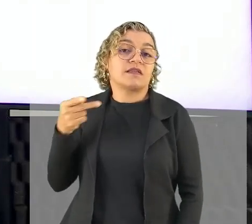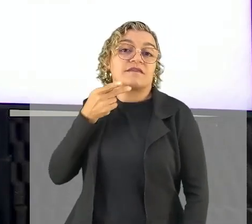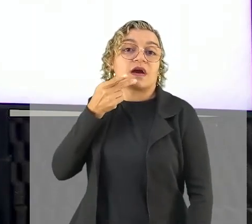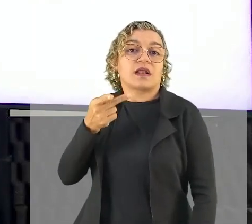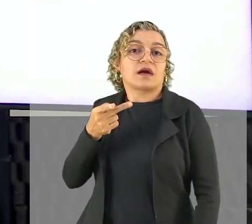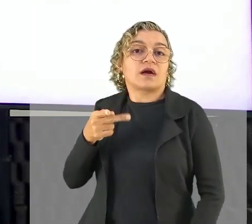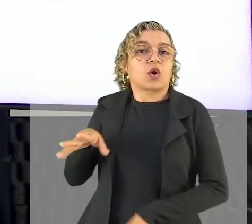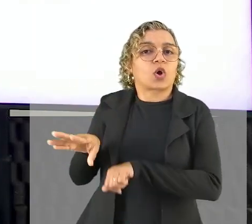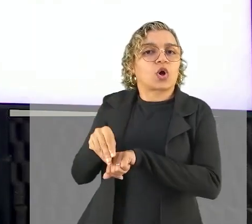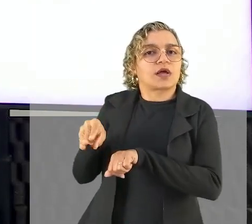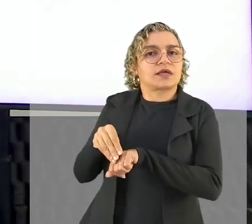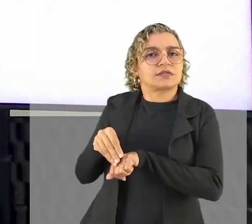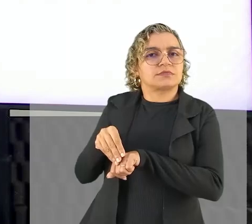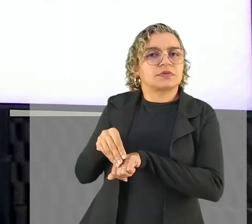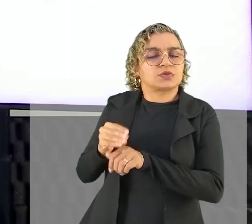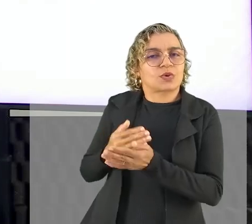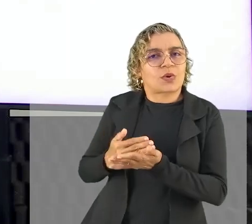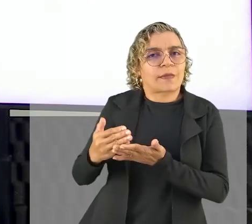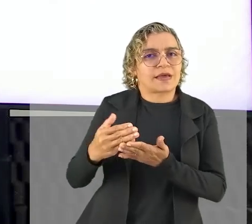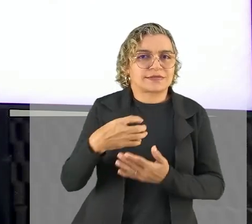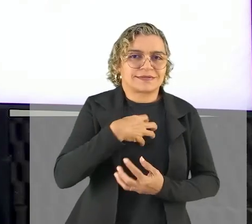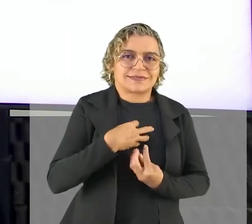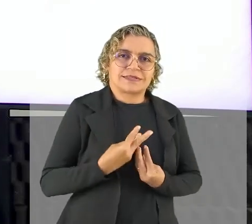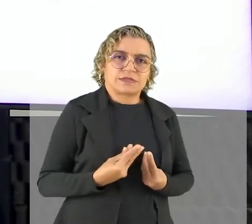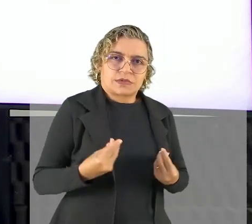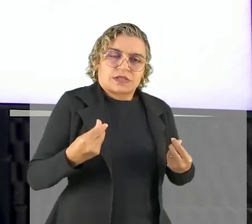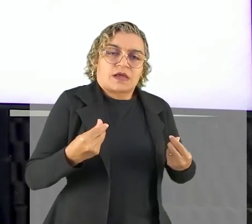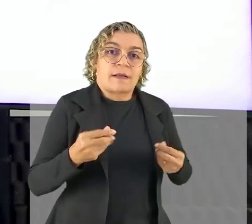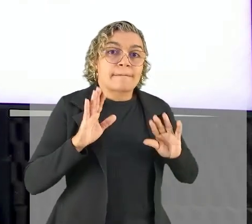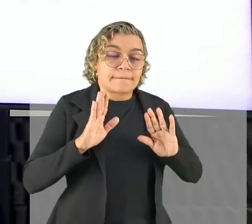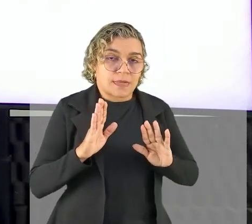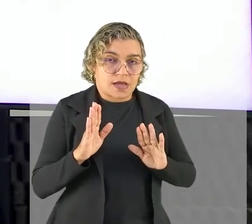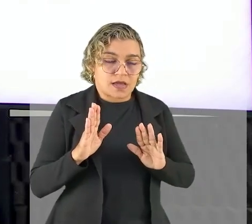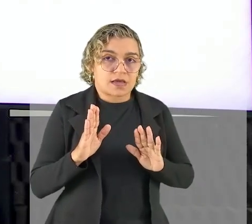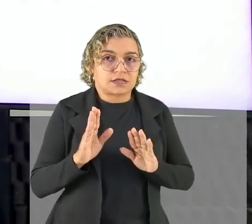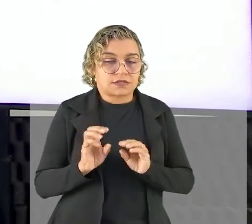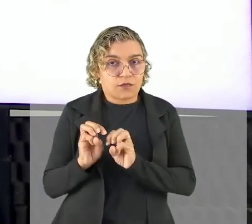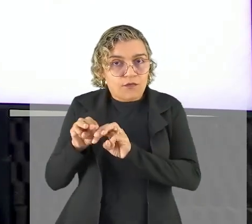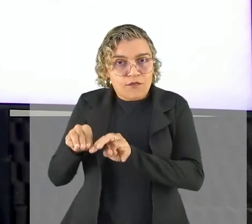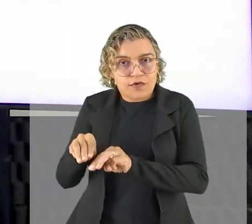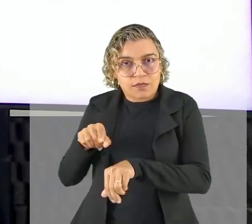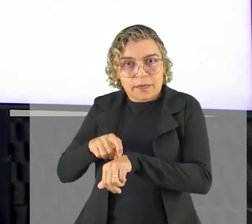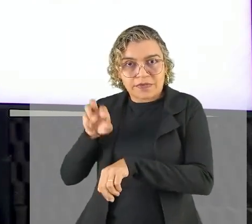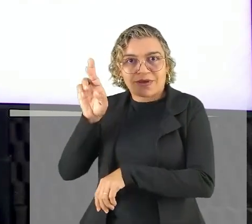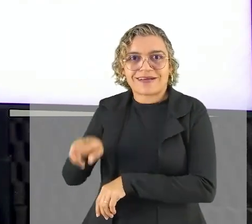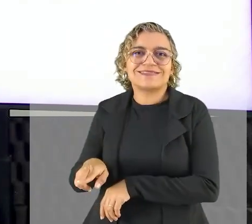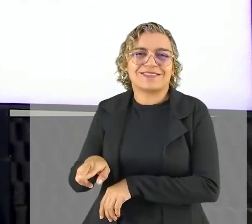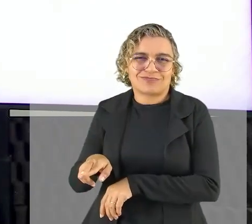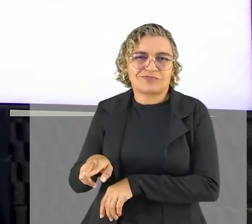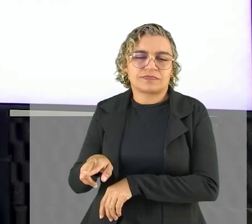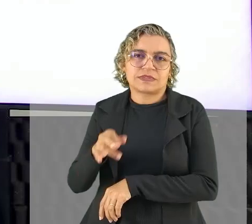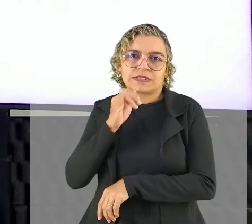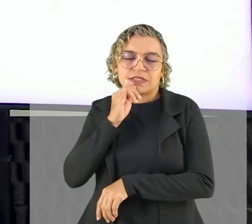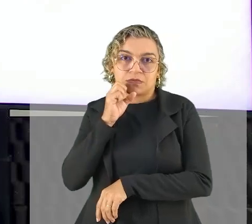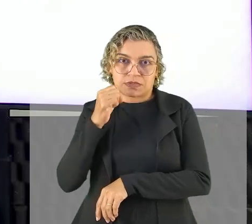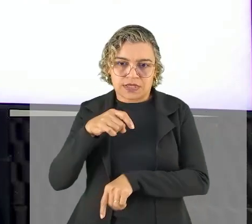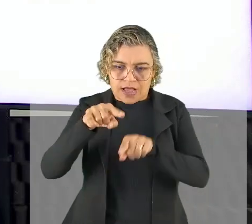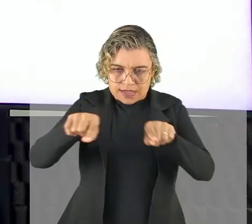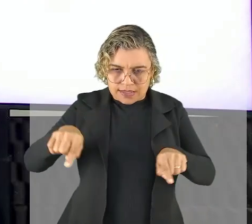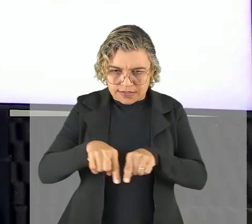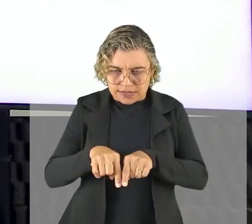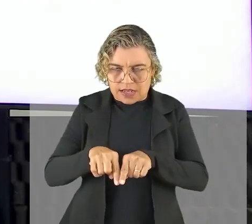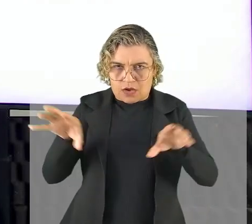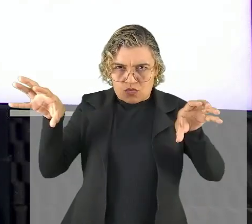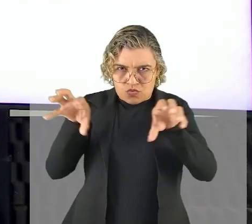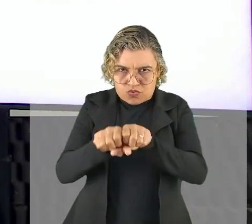o conhecimento ele começa pela sensibilidade, mas ele termina na razão. Por exemplo, se eu desligo a luz aqui dessa sala, deixo tudo